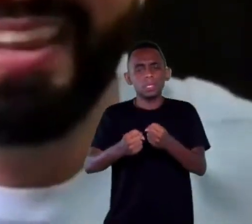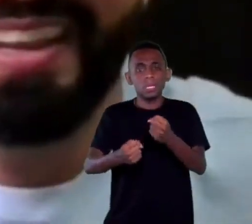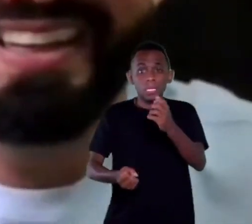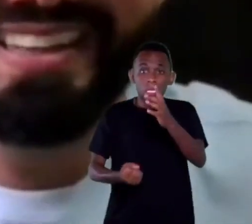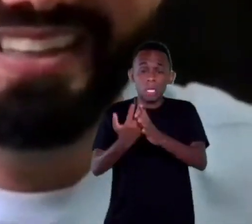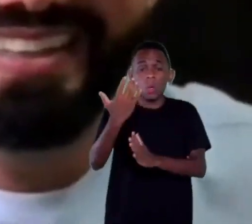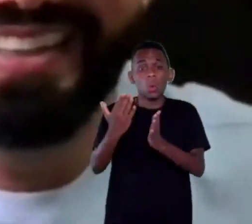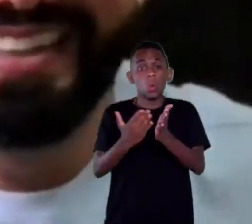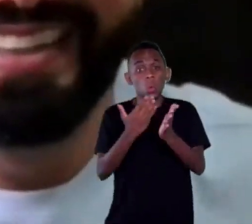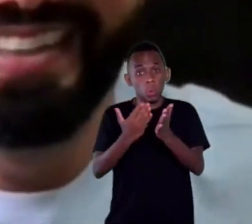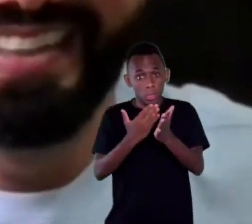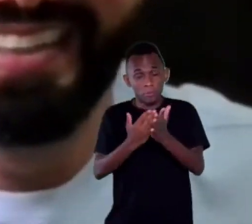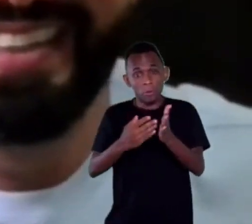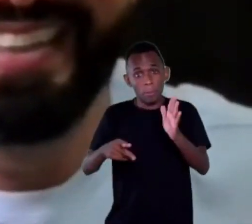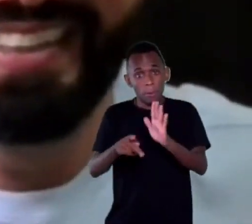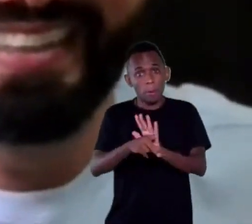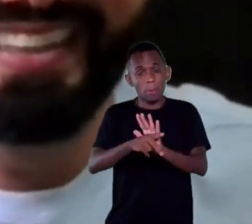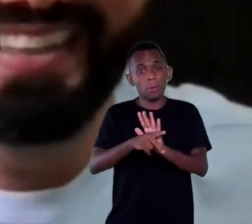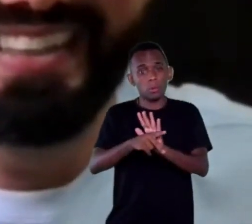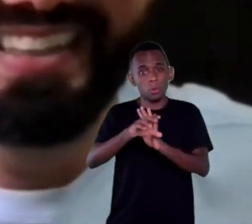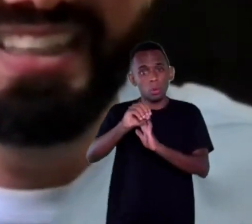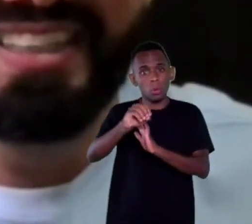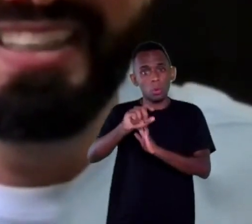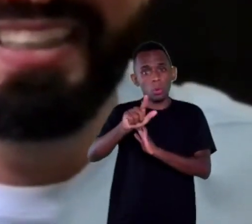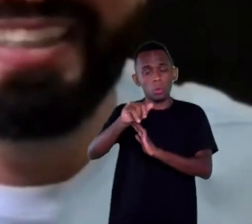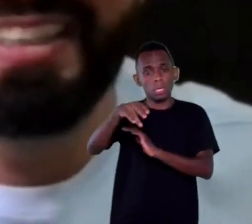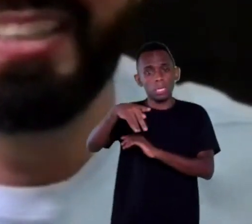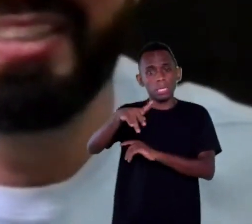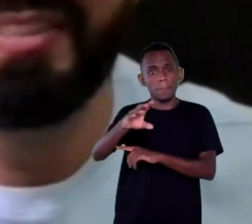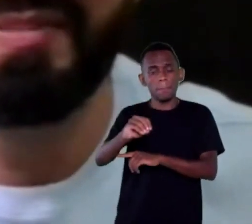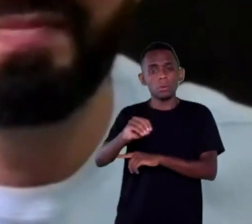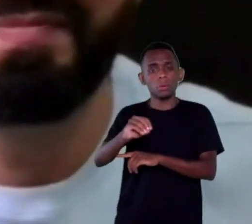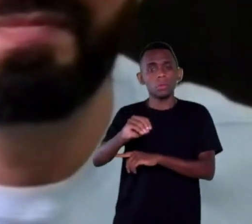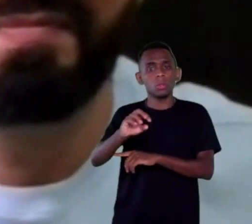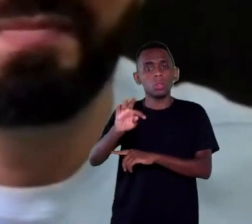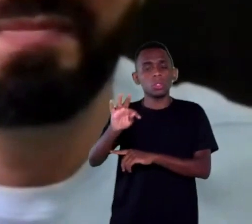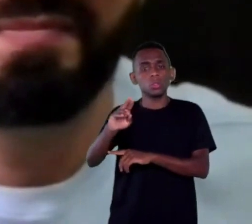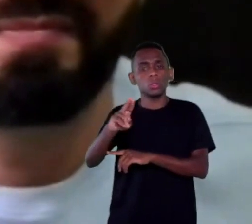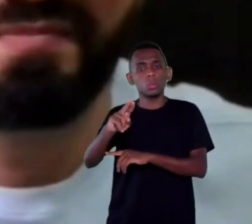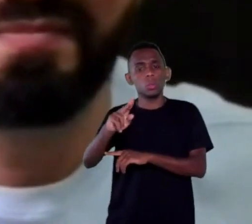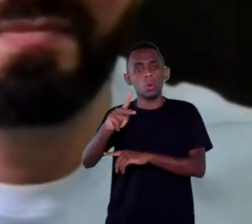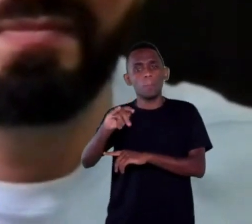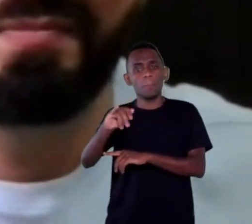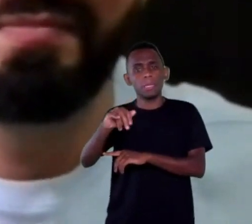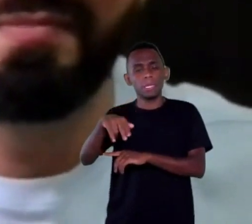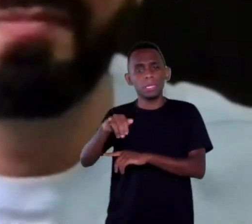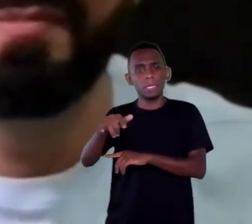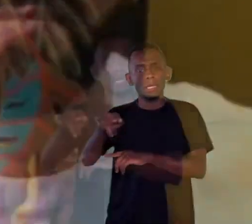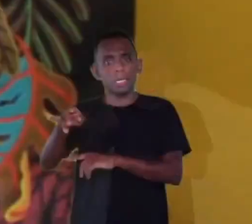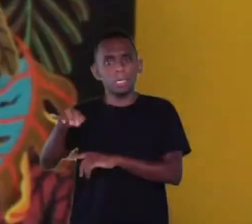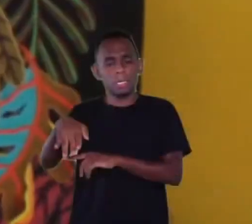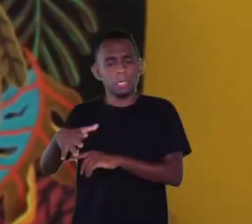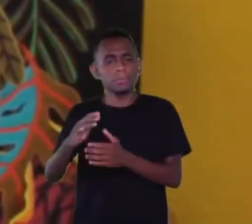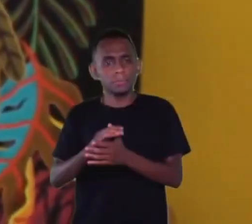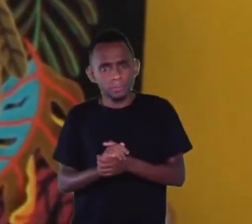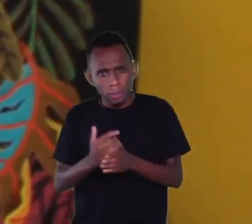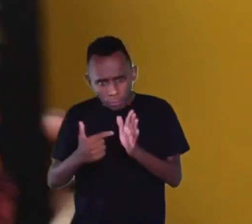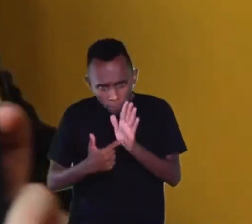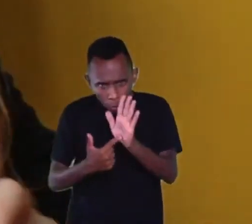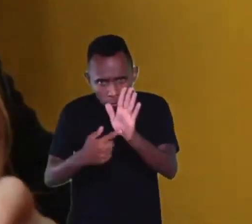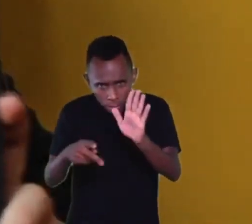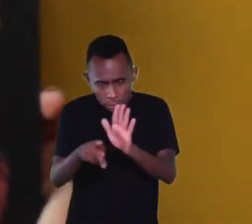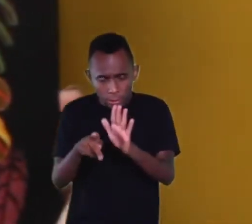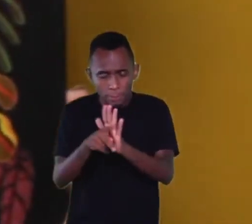Josane exibe a capa do livro, que tem um fundo preto com diversas árvores, folhas e flores da fauna brasileira, com uma mula sem